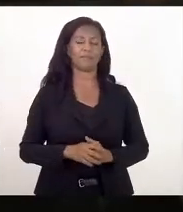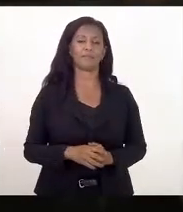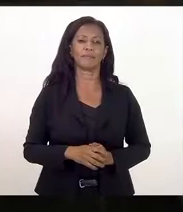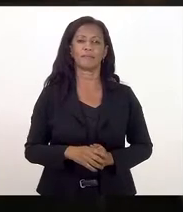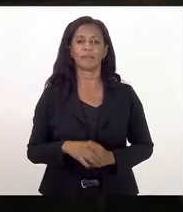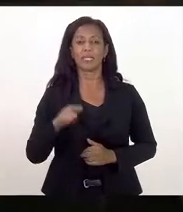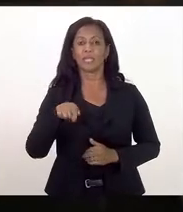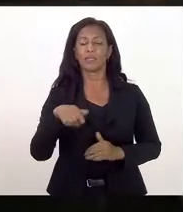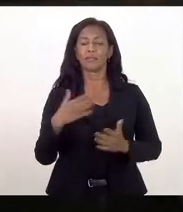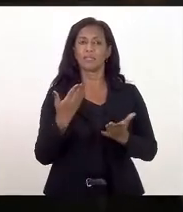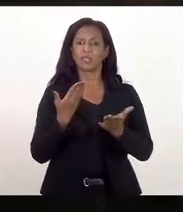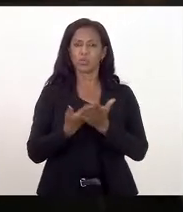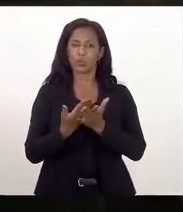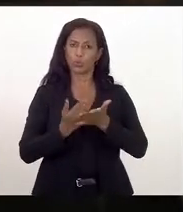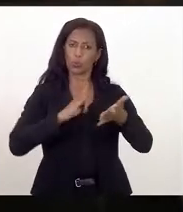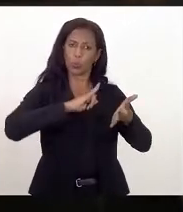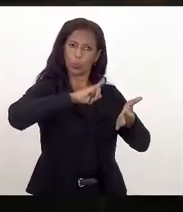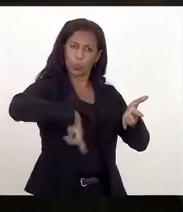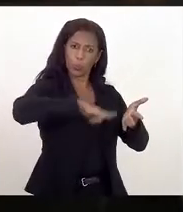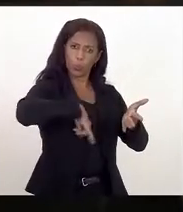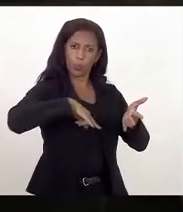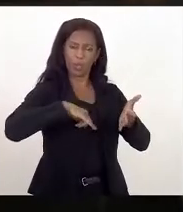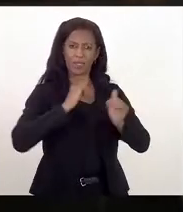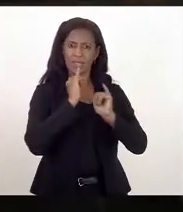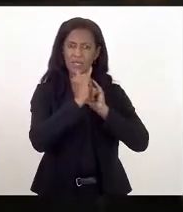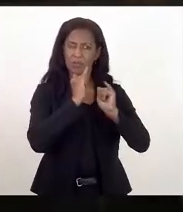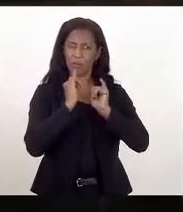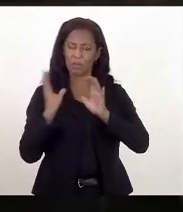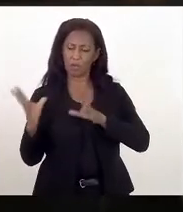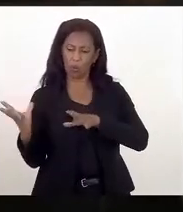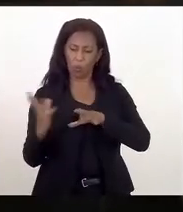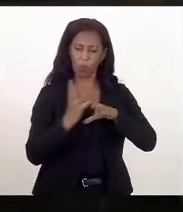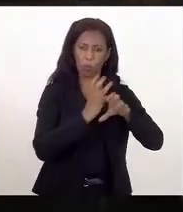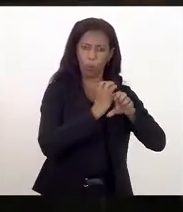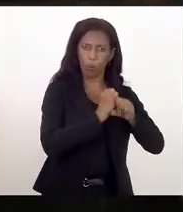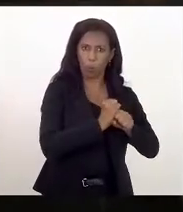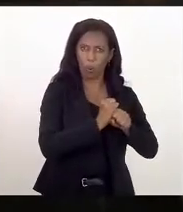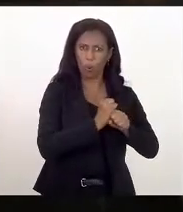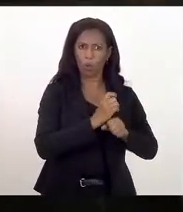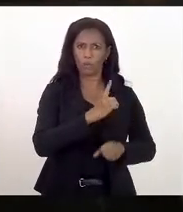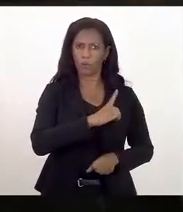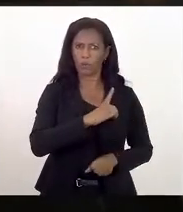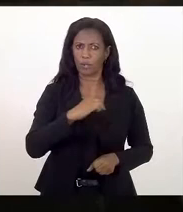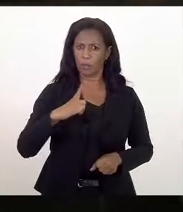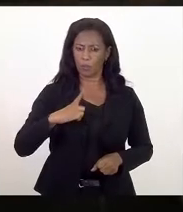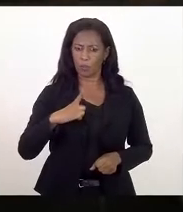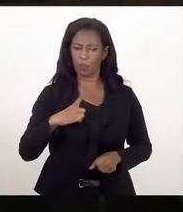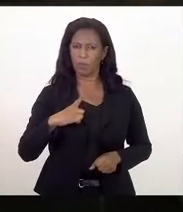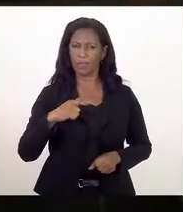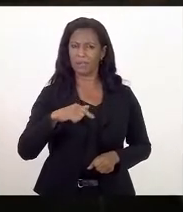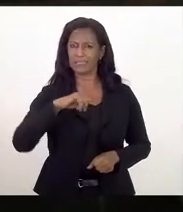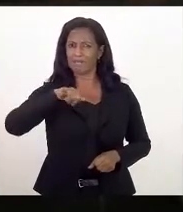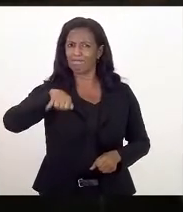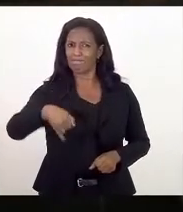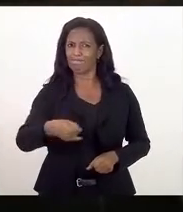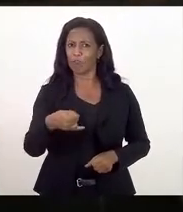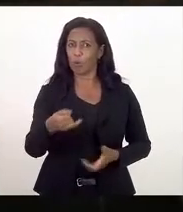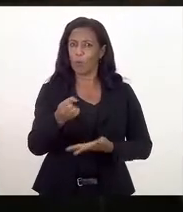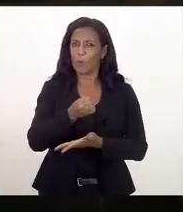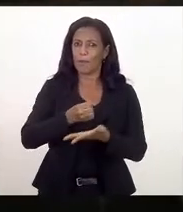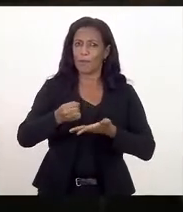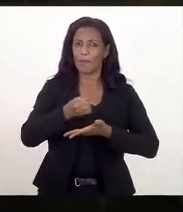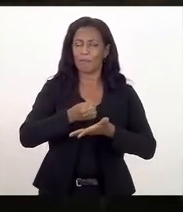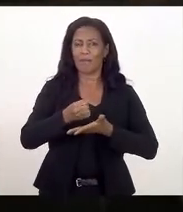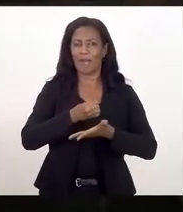estudo, esse documento, esse apanhado da Defensoria, até hoje é usado aqui na LERJ como base da produção de